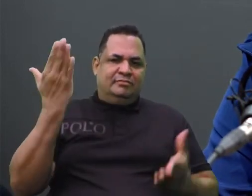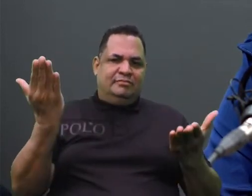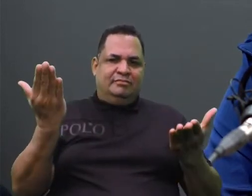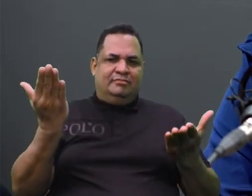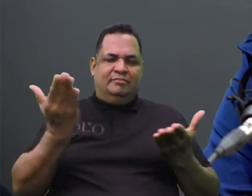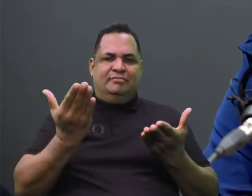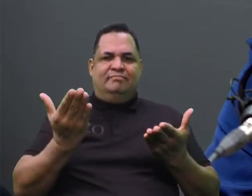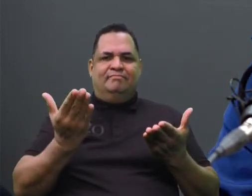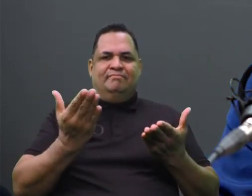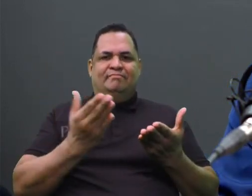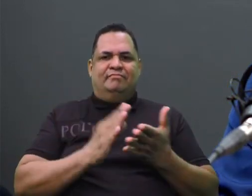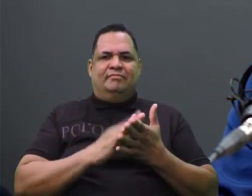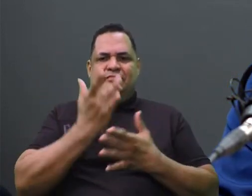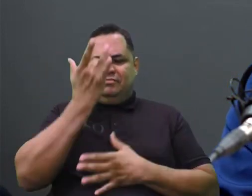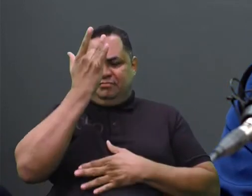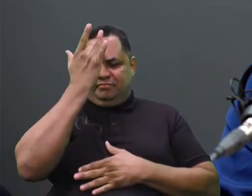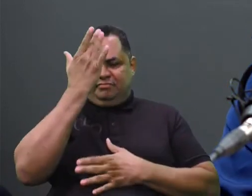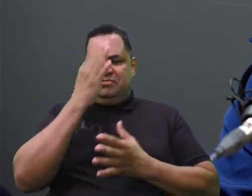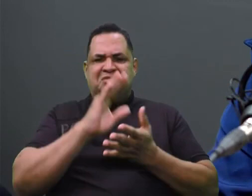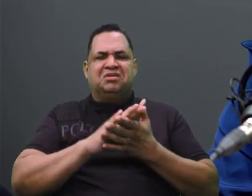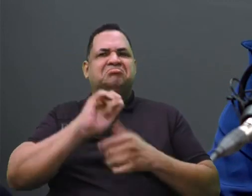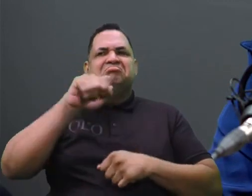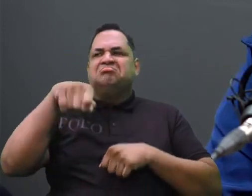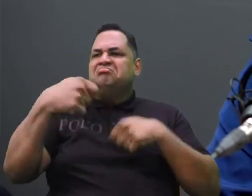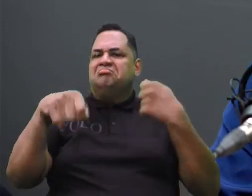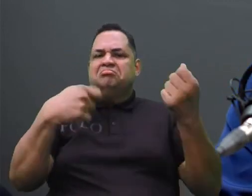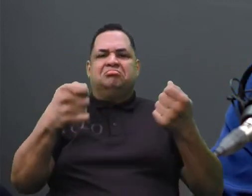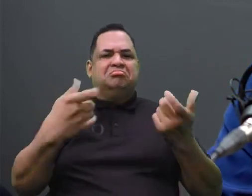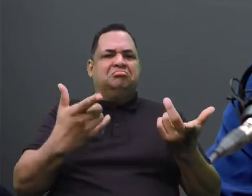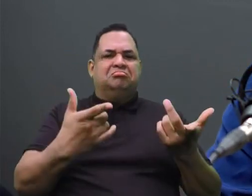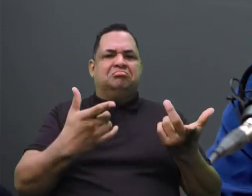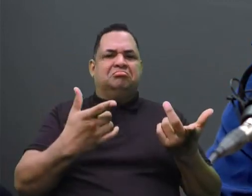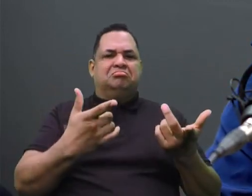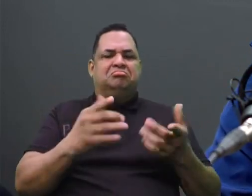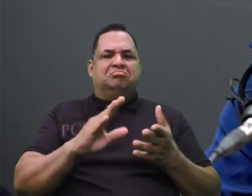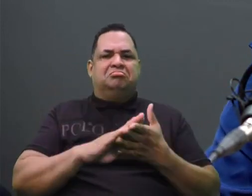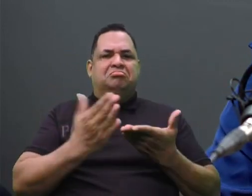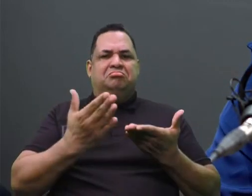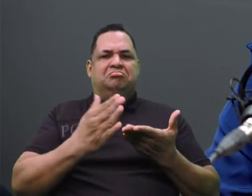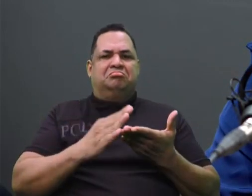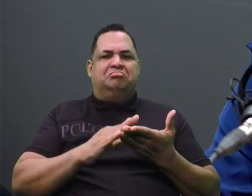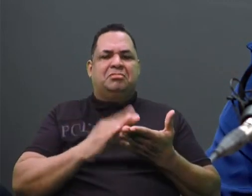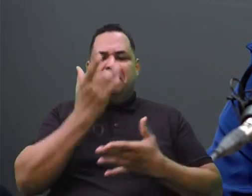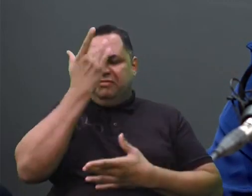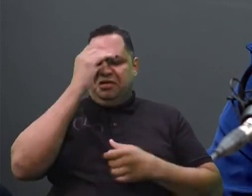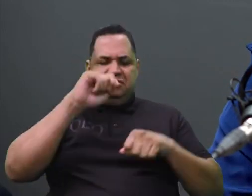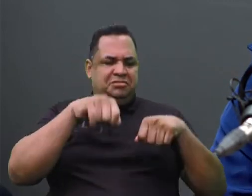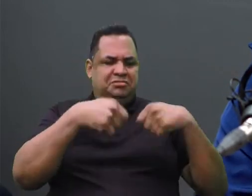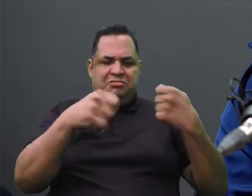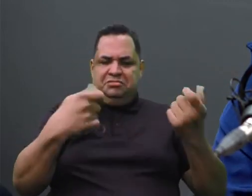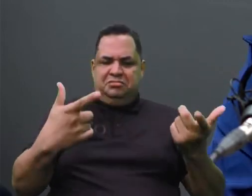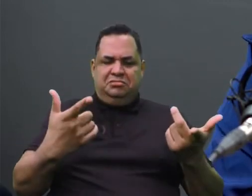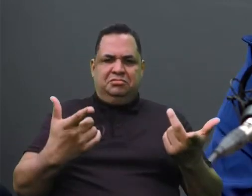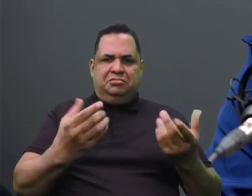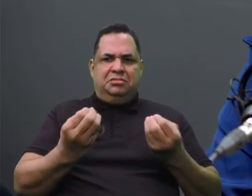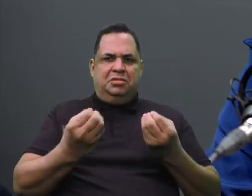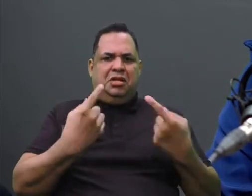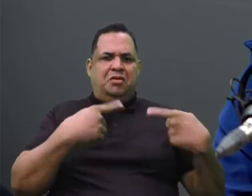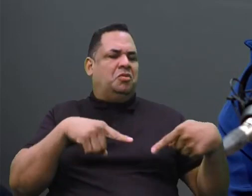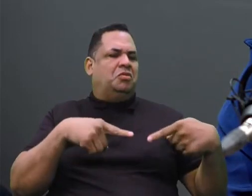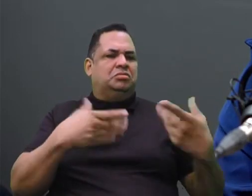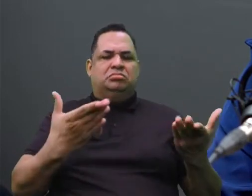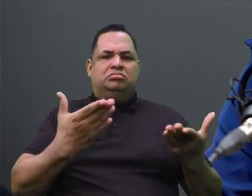que era muito fácil fazer o sinal em vez de falar. Então, eu era contra. Como chegou para